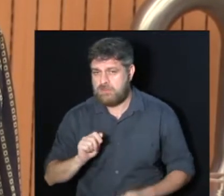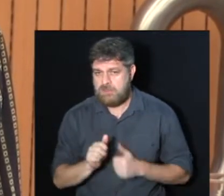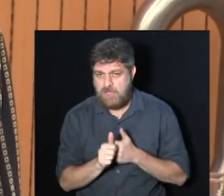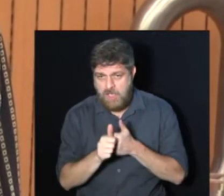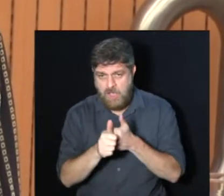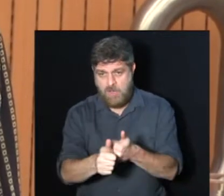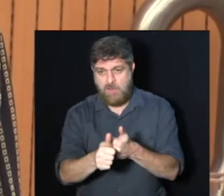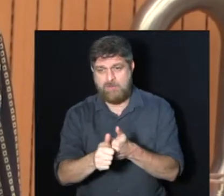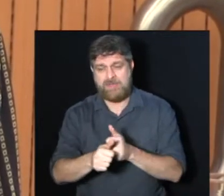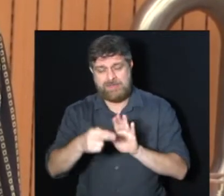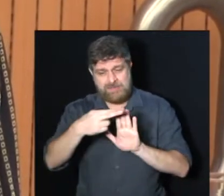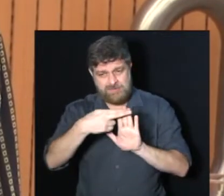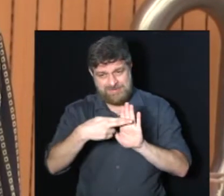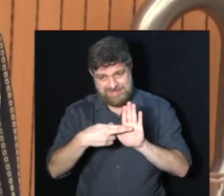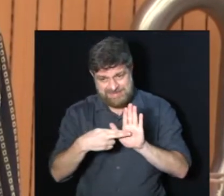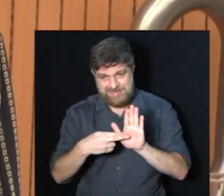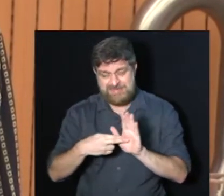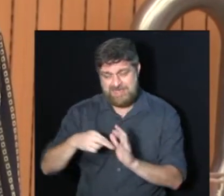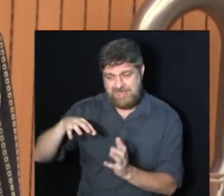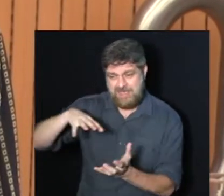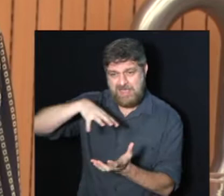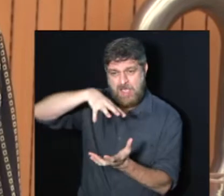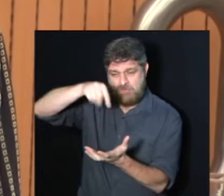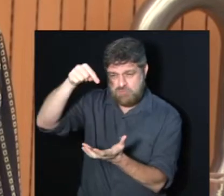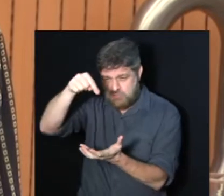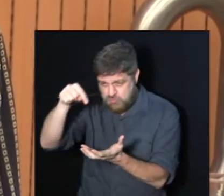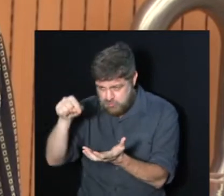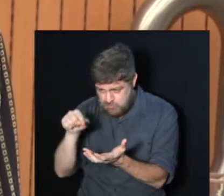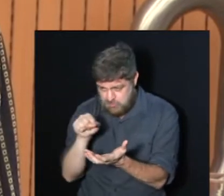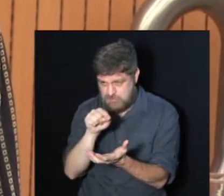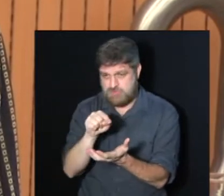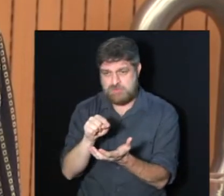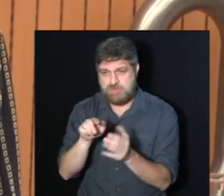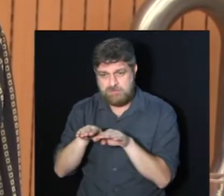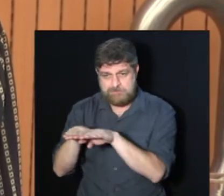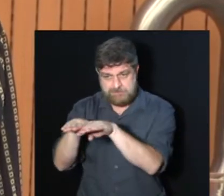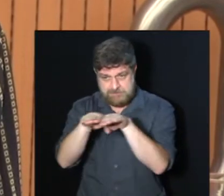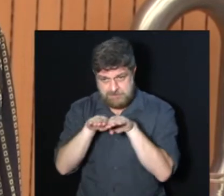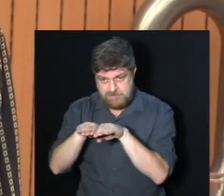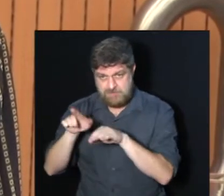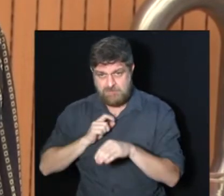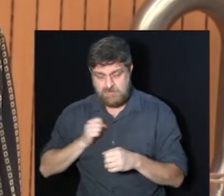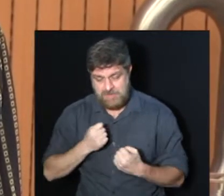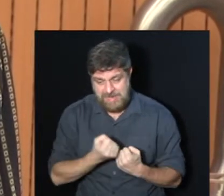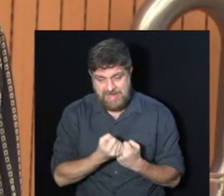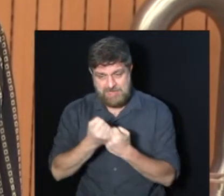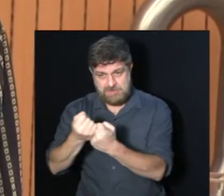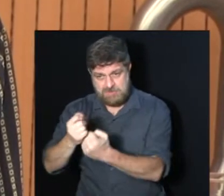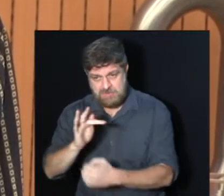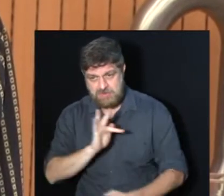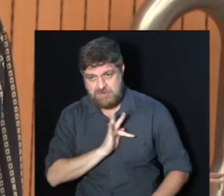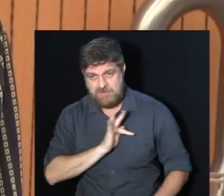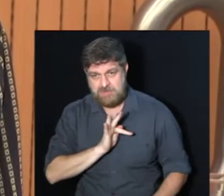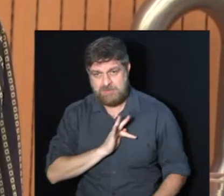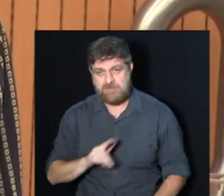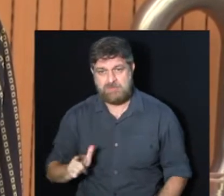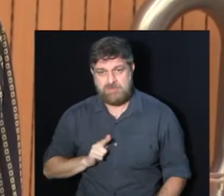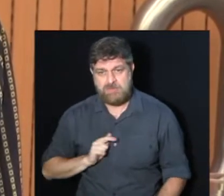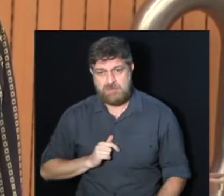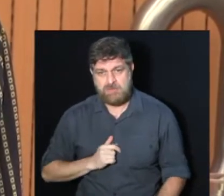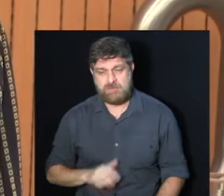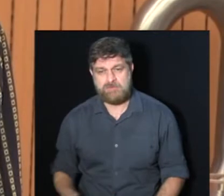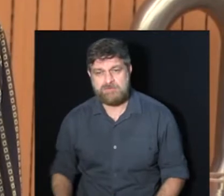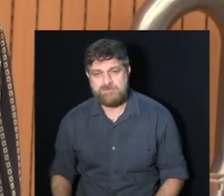toda a normativa internacional e presta assessoria técnica para os Estados-membros da ONU